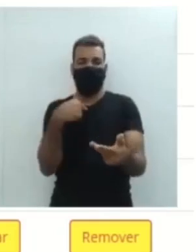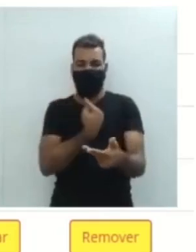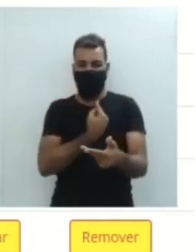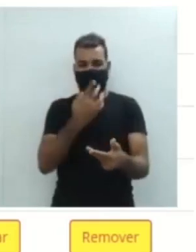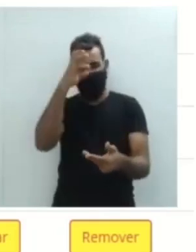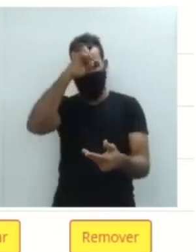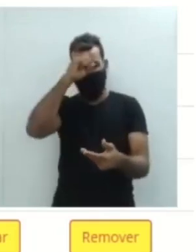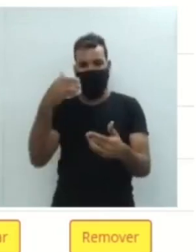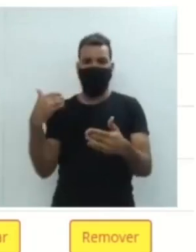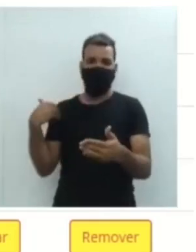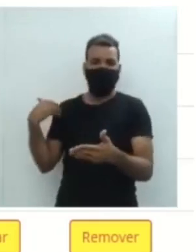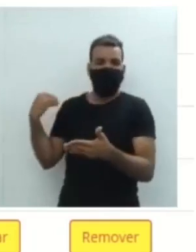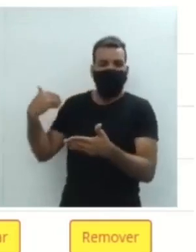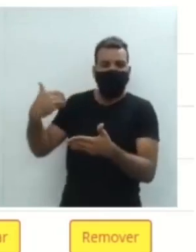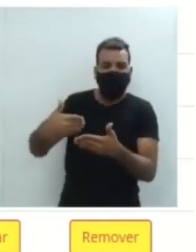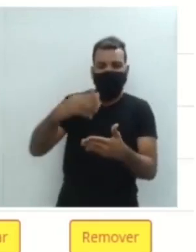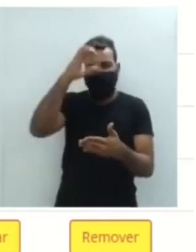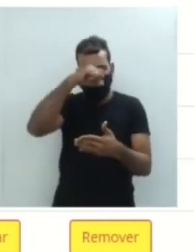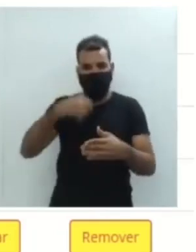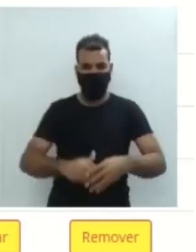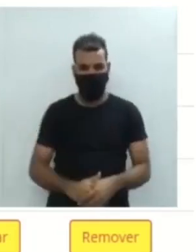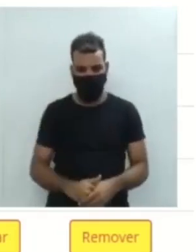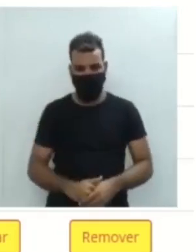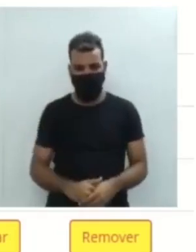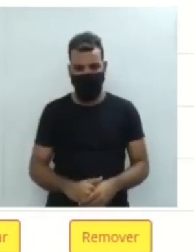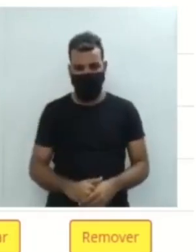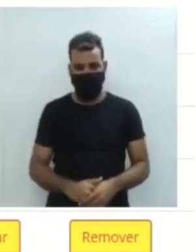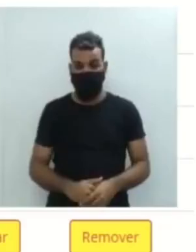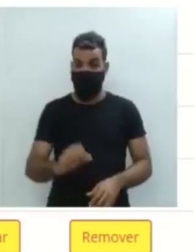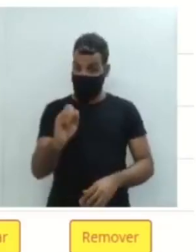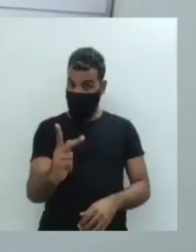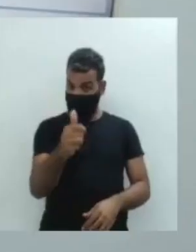aprendemos ao longo das nossas competências ok